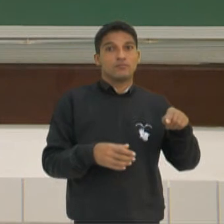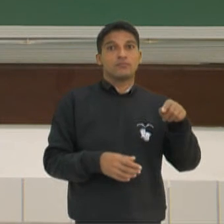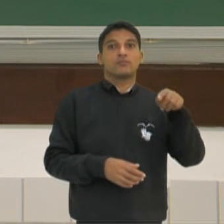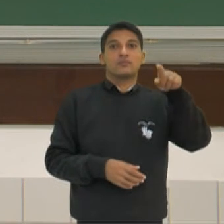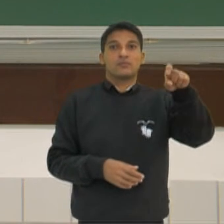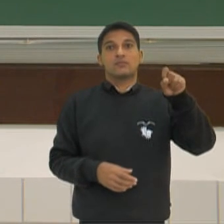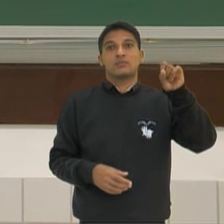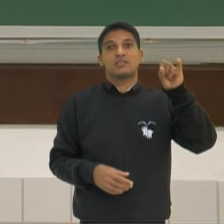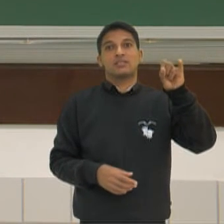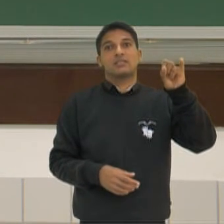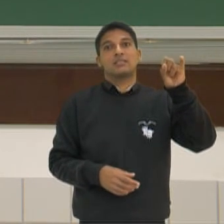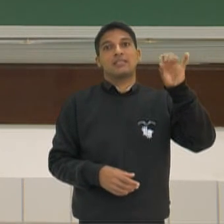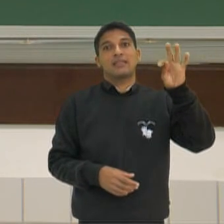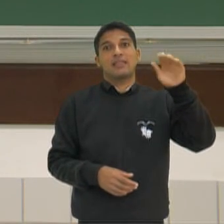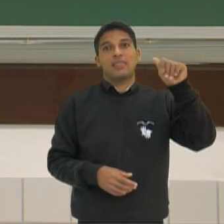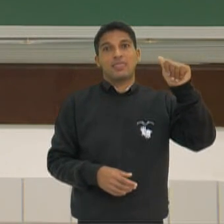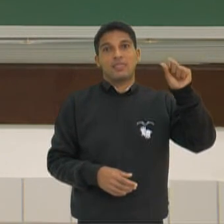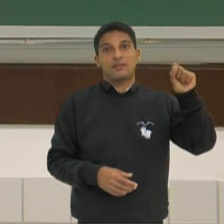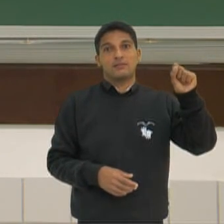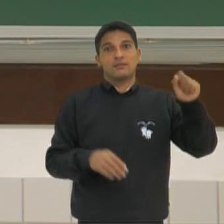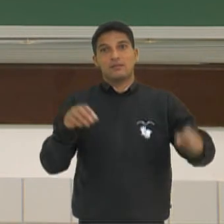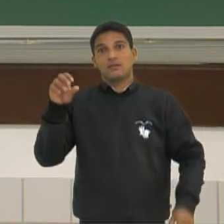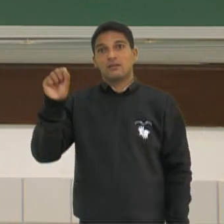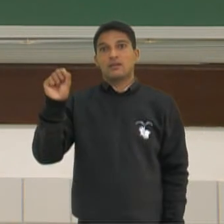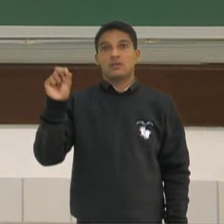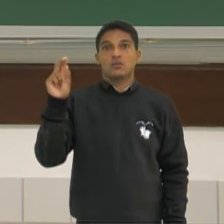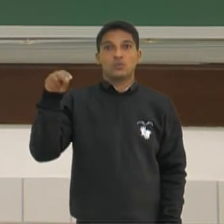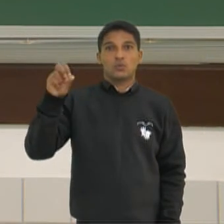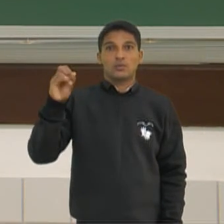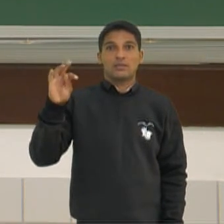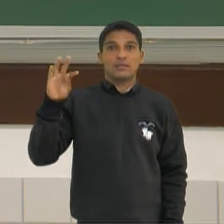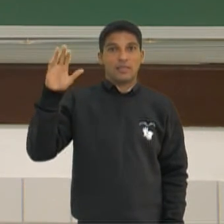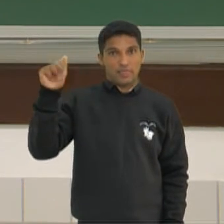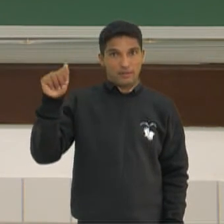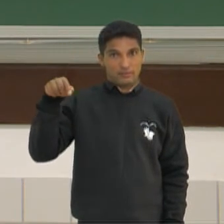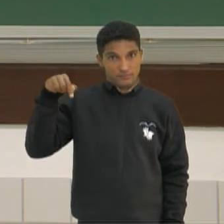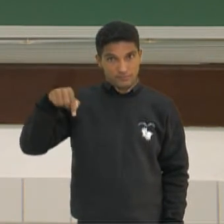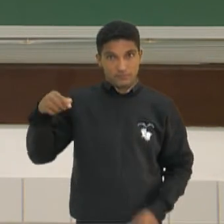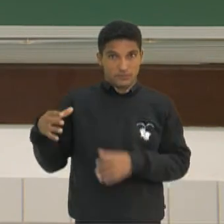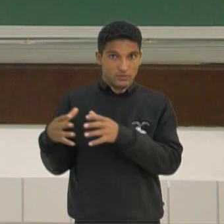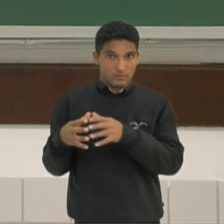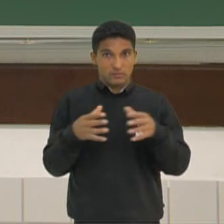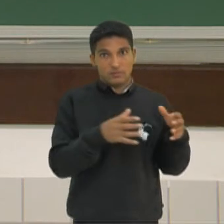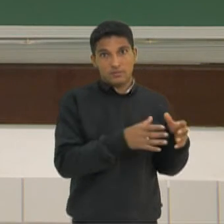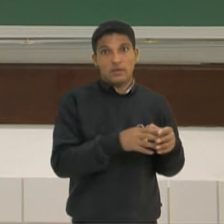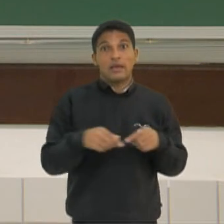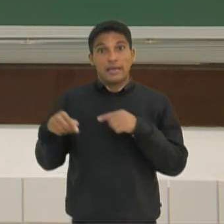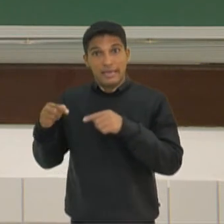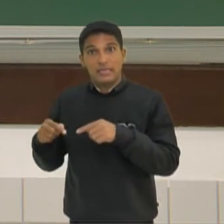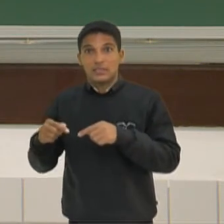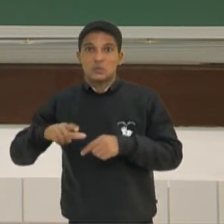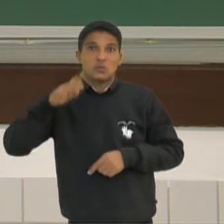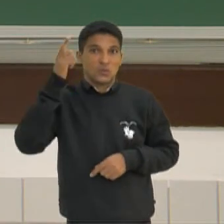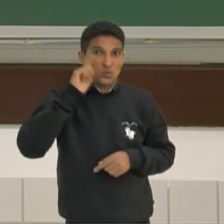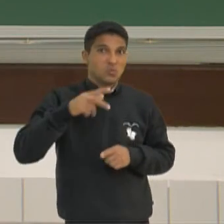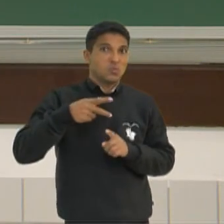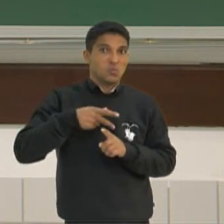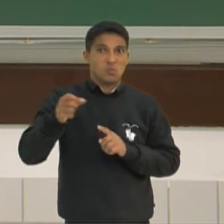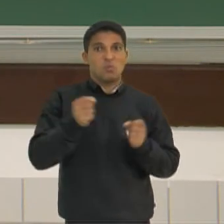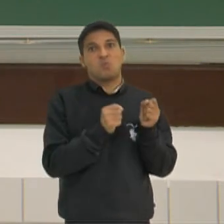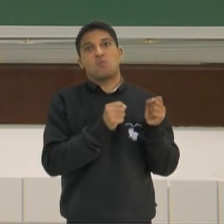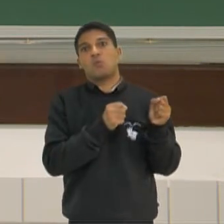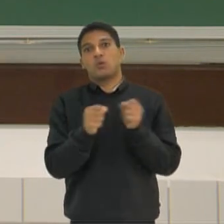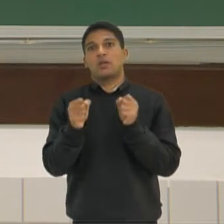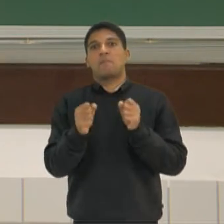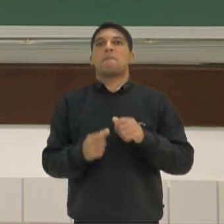xiitas. E os sunitas vão acabar tomando poder e concretizando essa expansão islâmica. Bom,